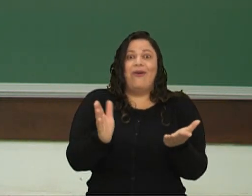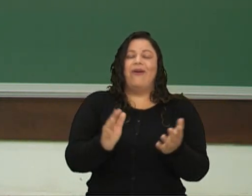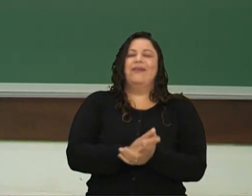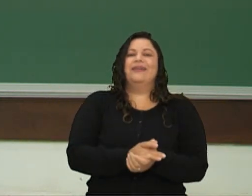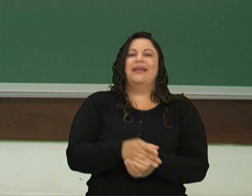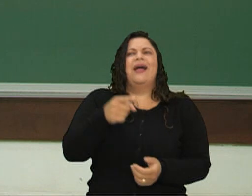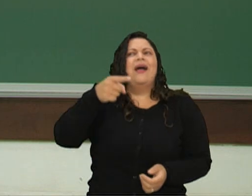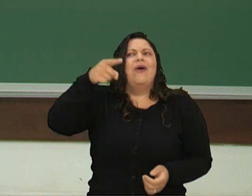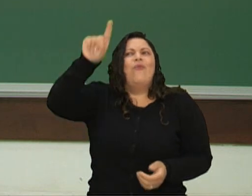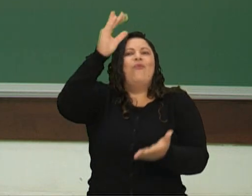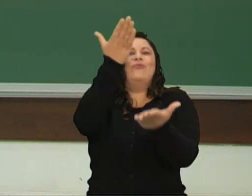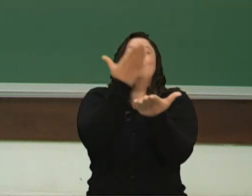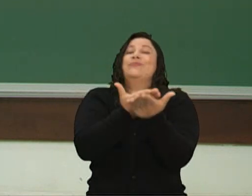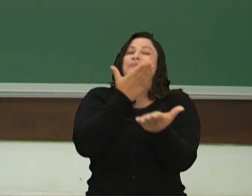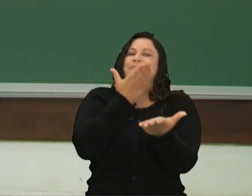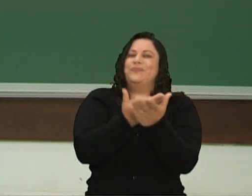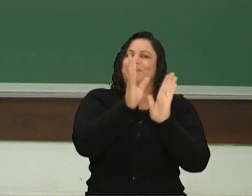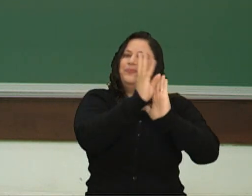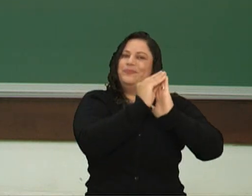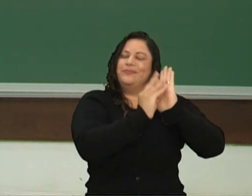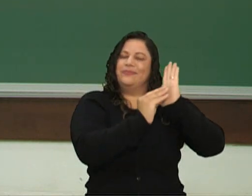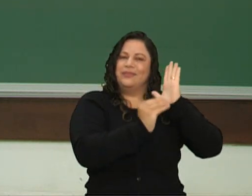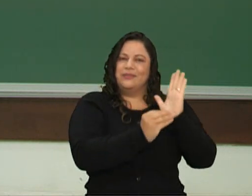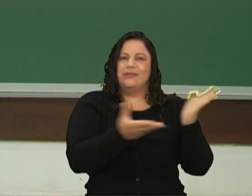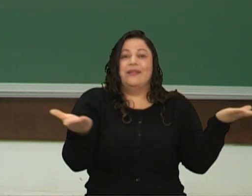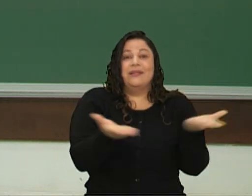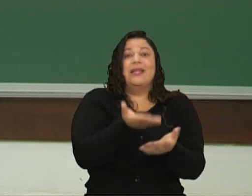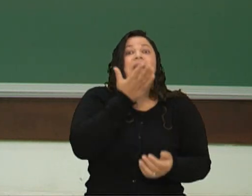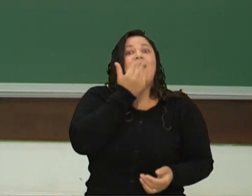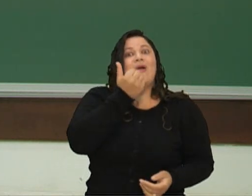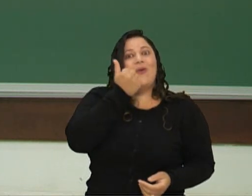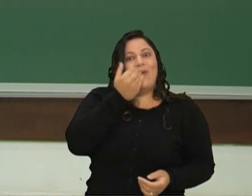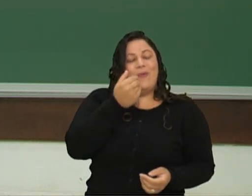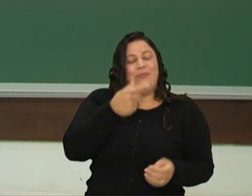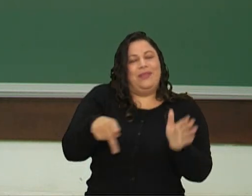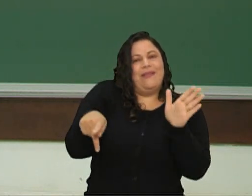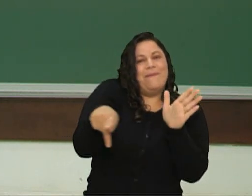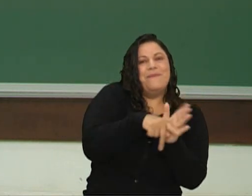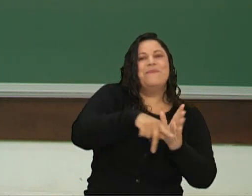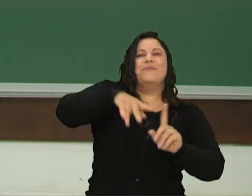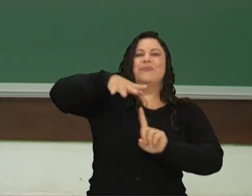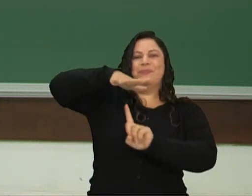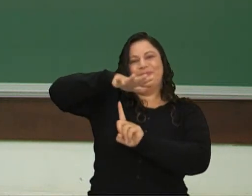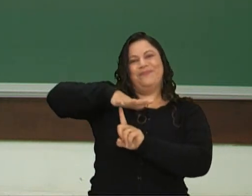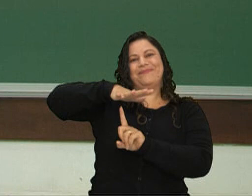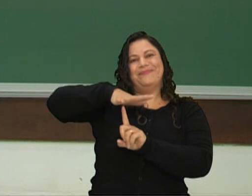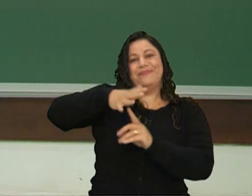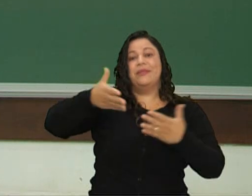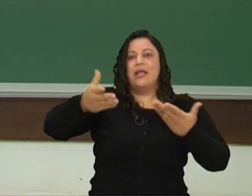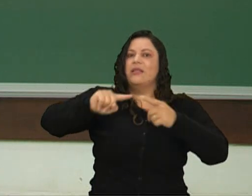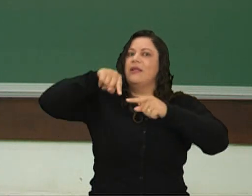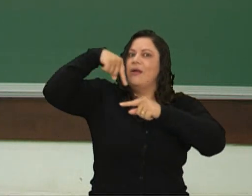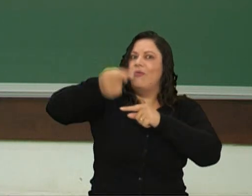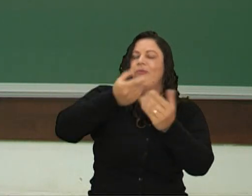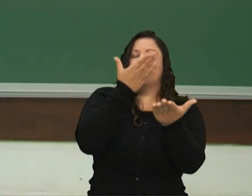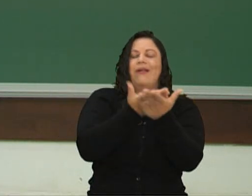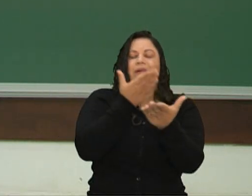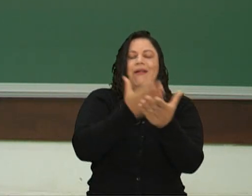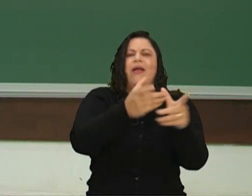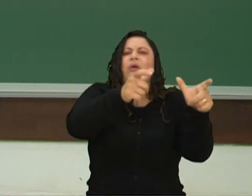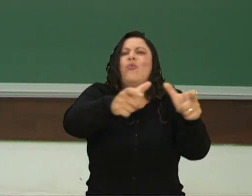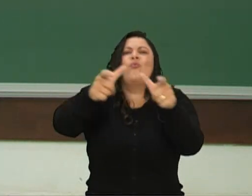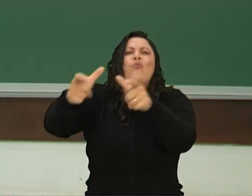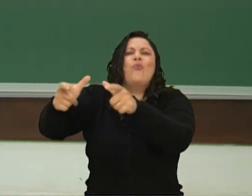desse conteúdo, falamos de alimentos do Paraná. Na próxima aula nós vamos tratar de lugares sagrados. Também vamos começar